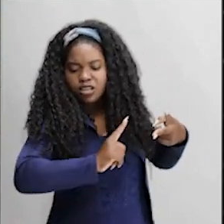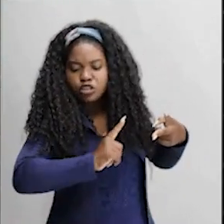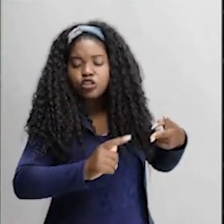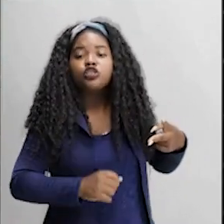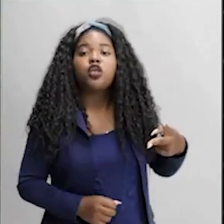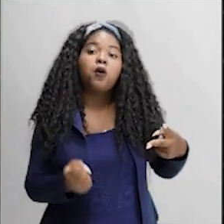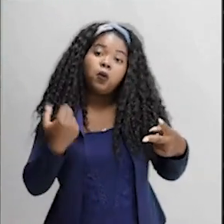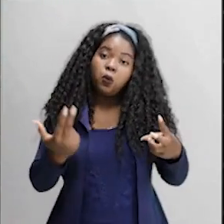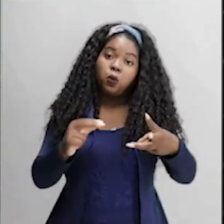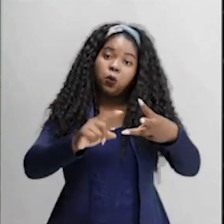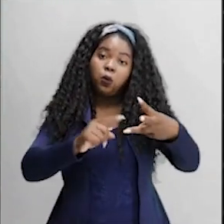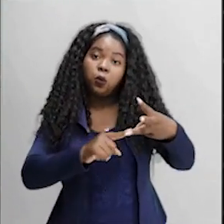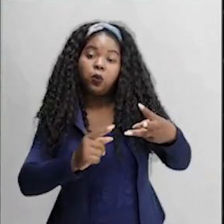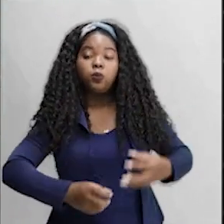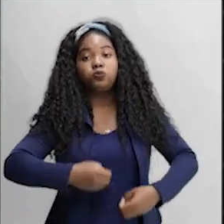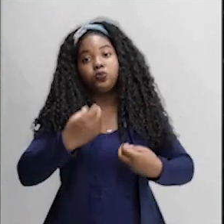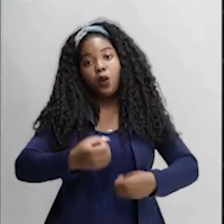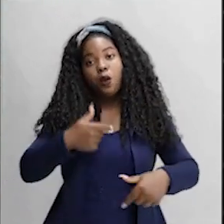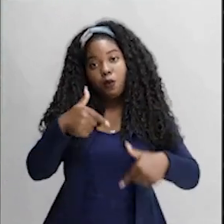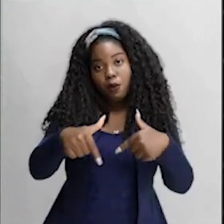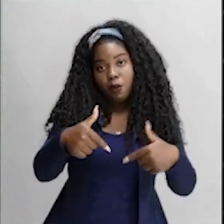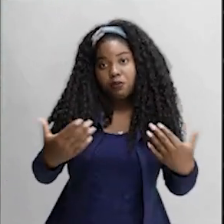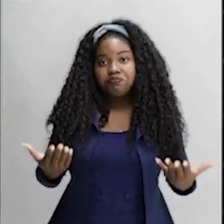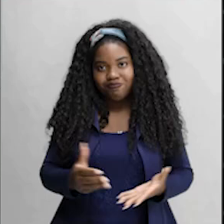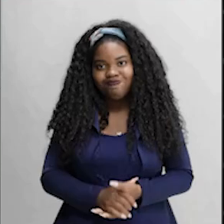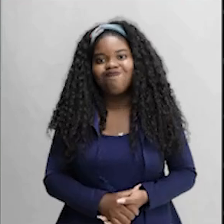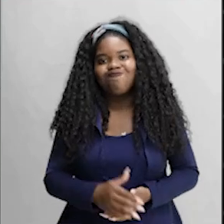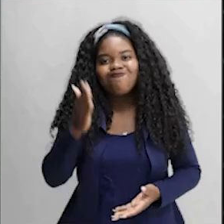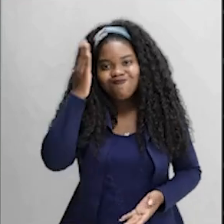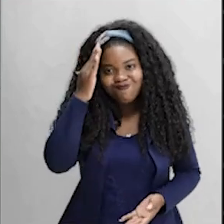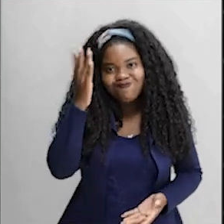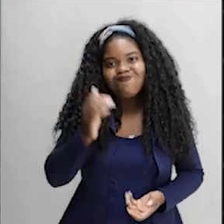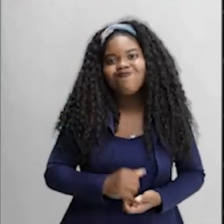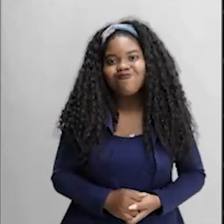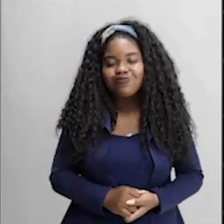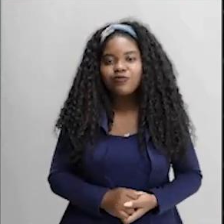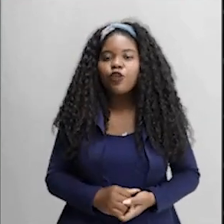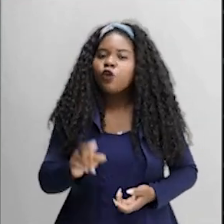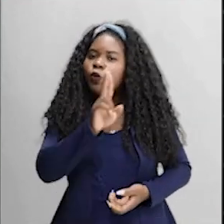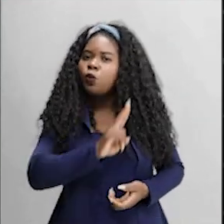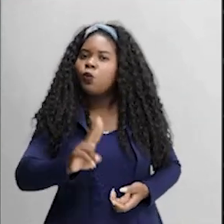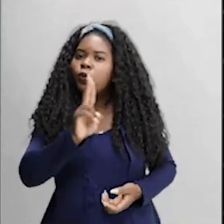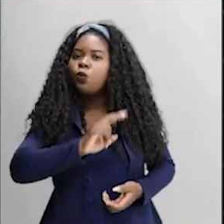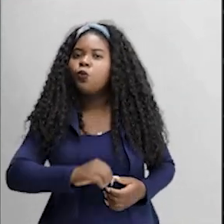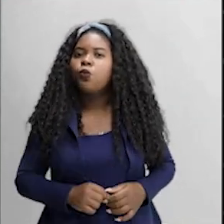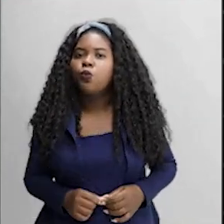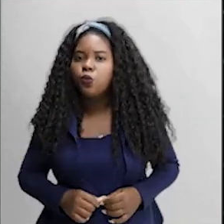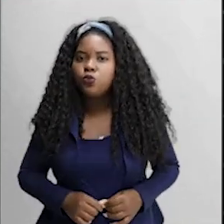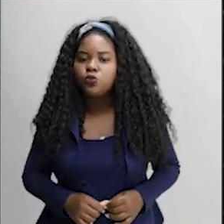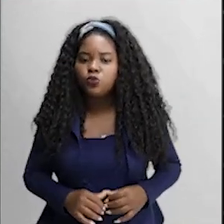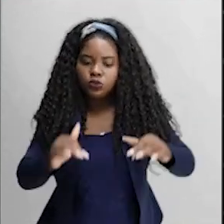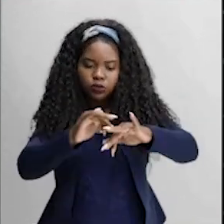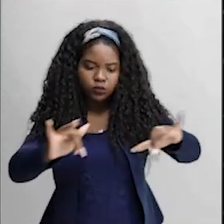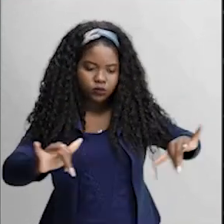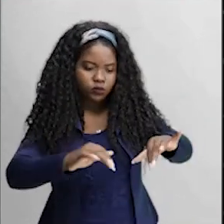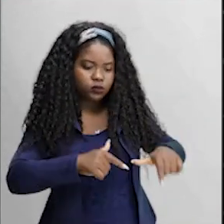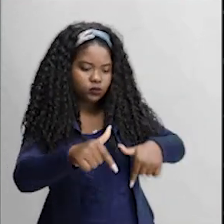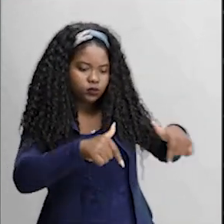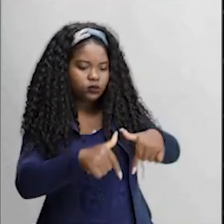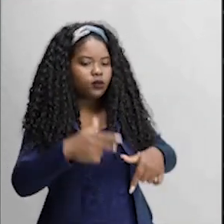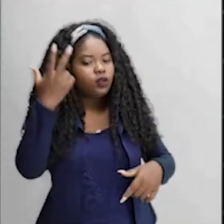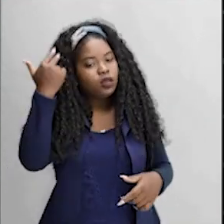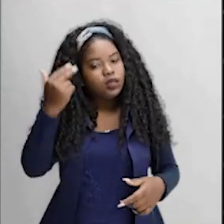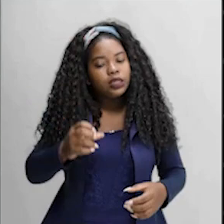da produtividade do seu trabalho. Entendeu o que quer dizer isso? Quando você usa a divisão do trabalho natural, a